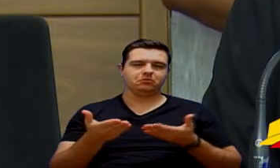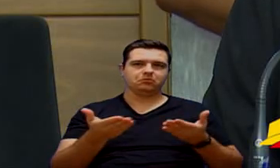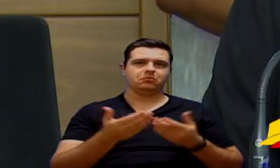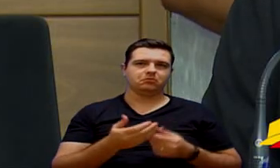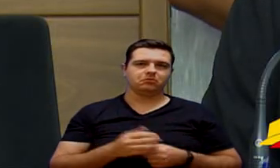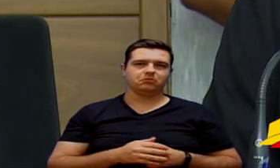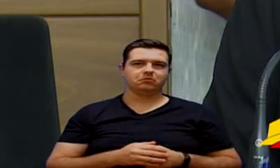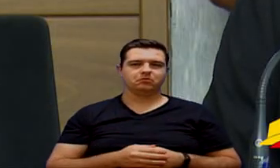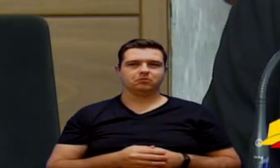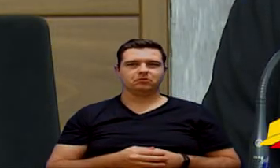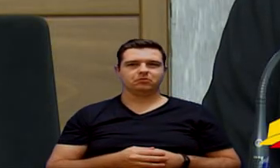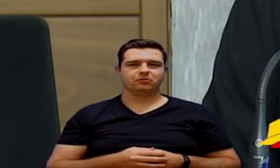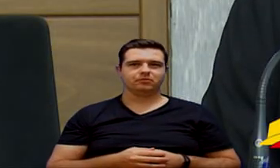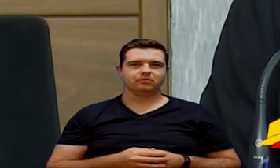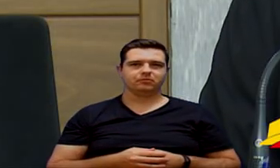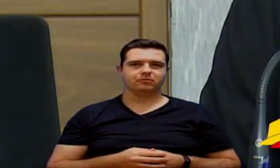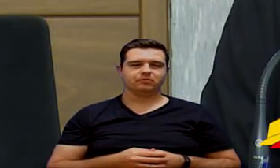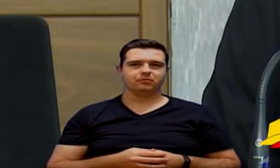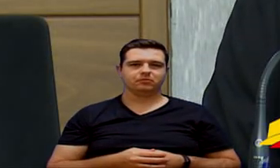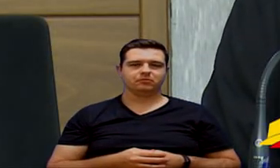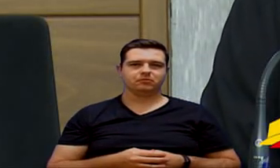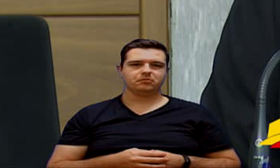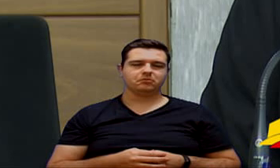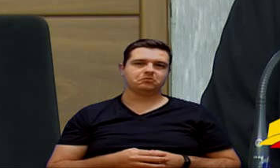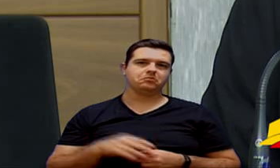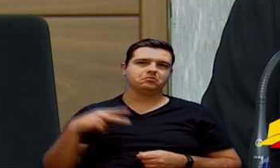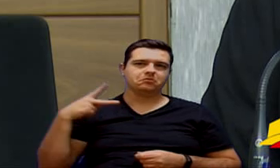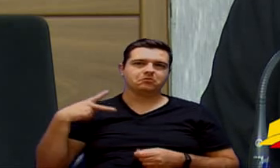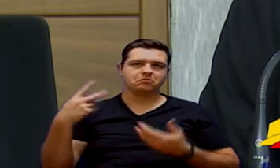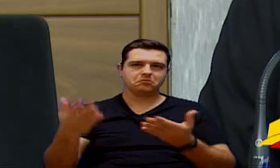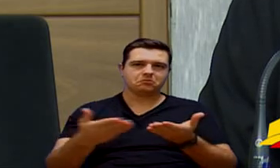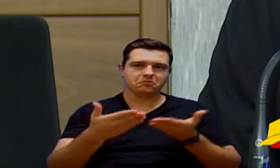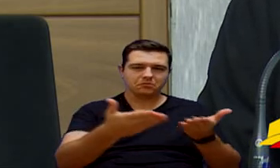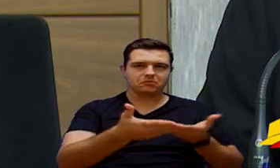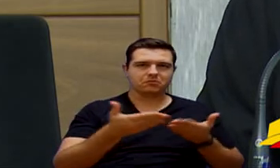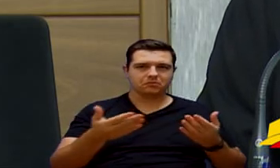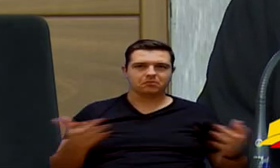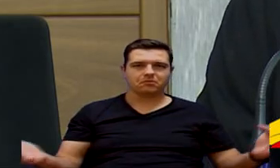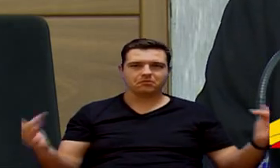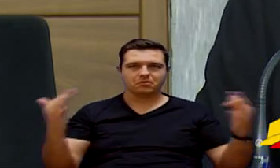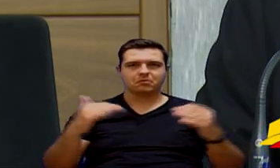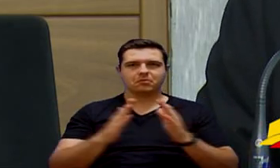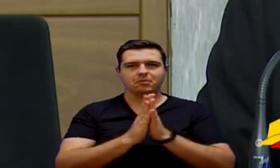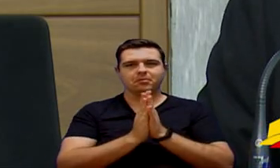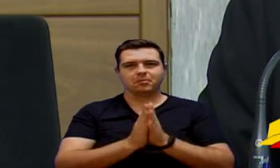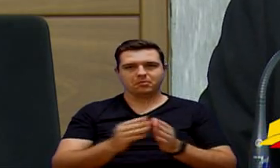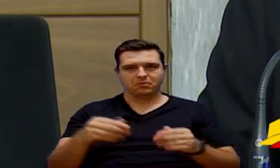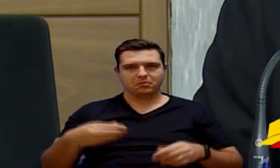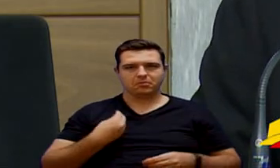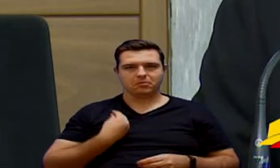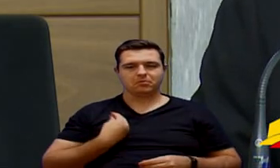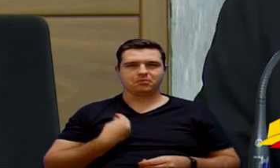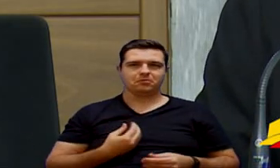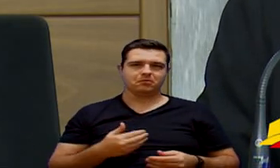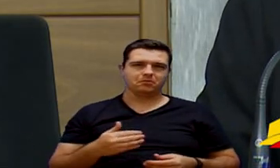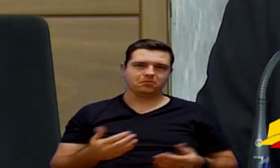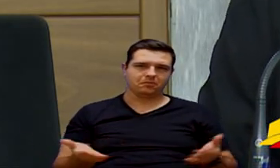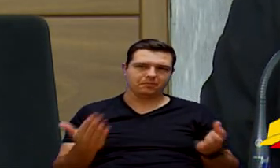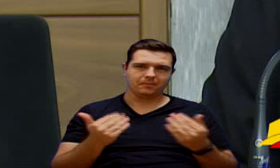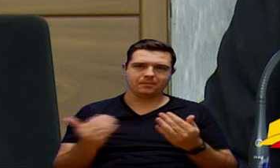vereador Cícero, vereador Ítalo, pastor Luiz Santos, por favor, a presença,